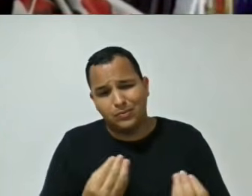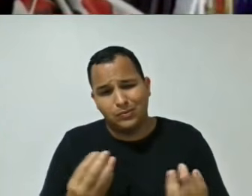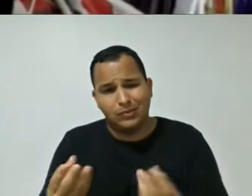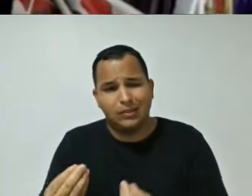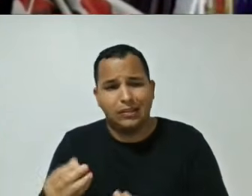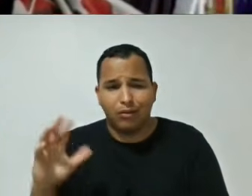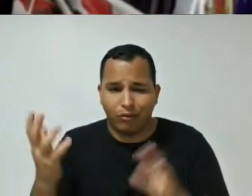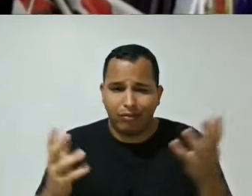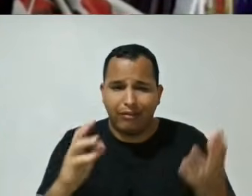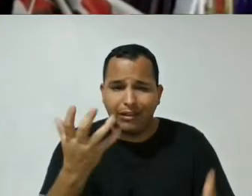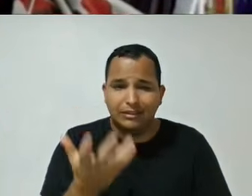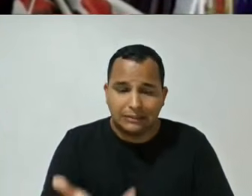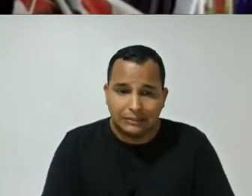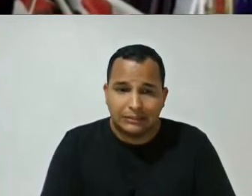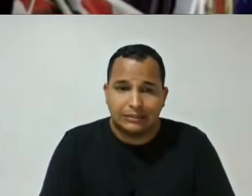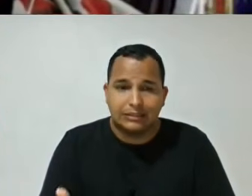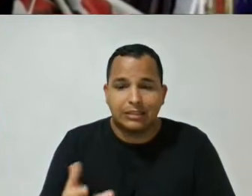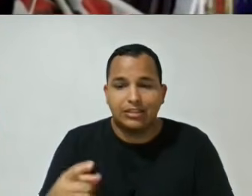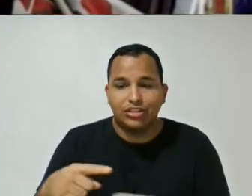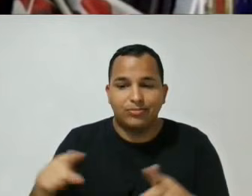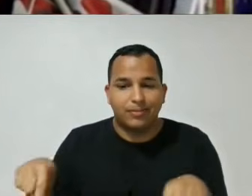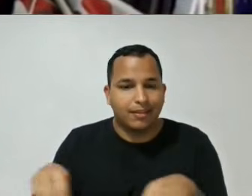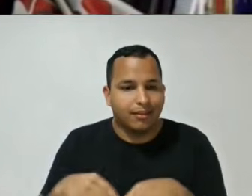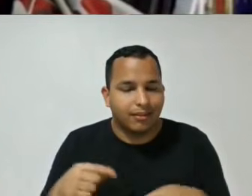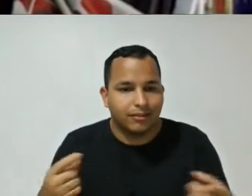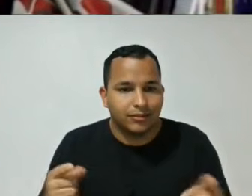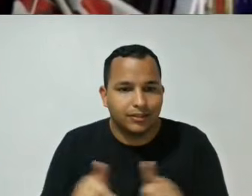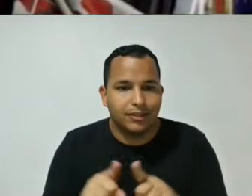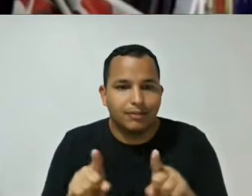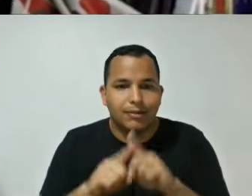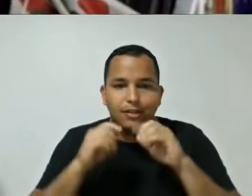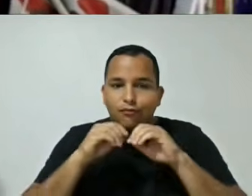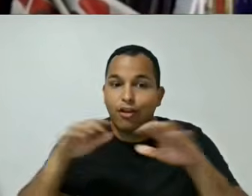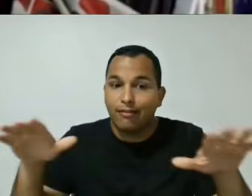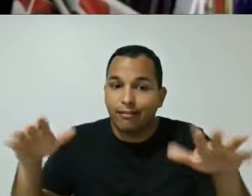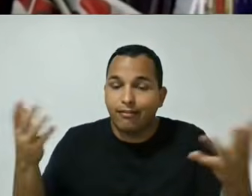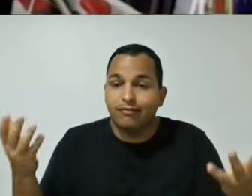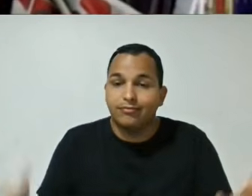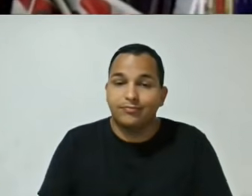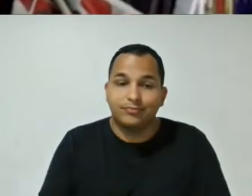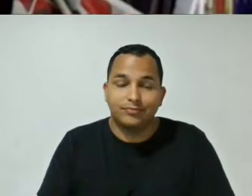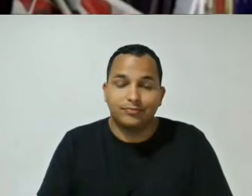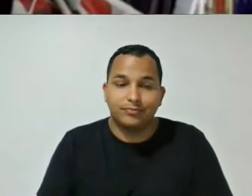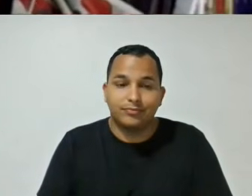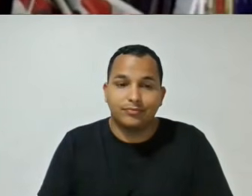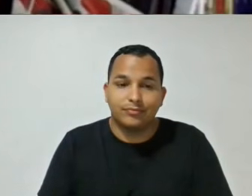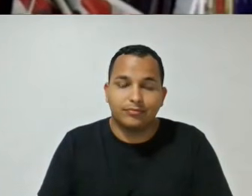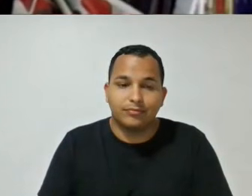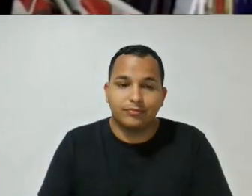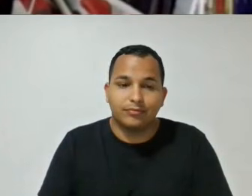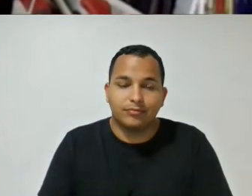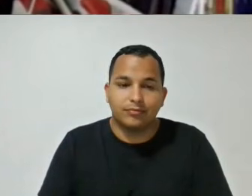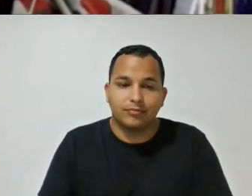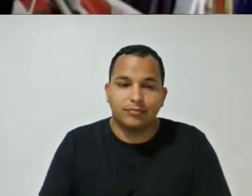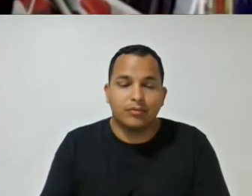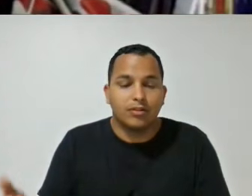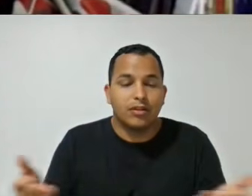coisas, né, os espaços, né, a questão da divulgação. Sim. E ele falou, olha, se você passar aqui,